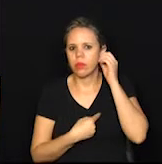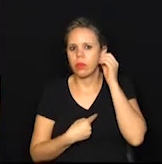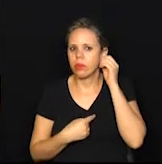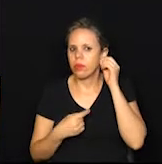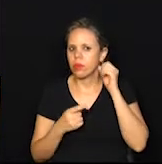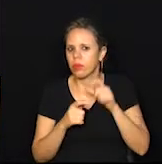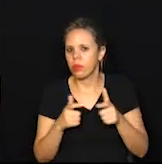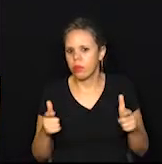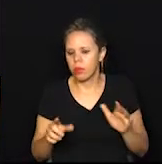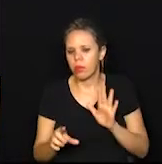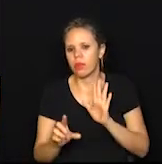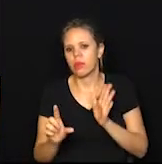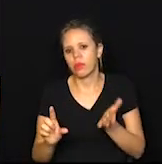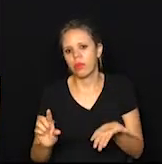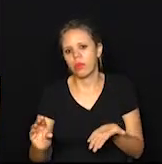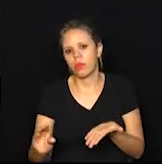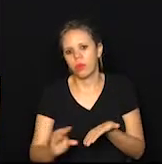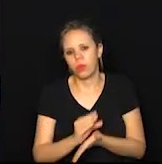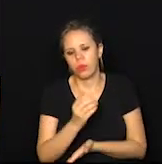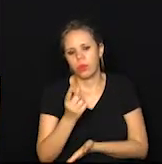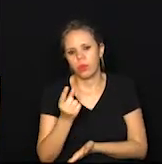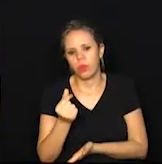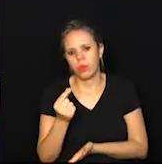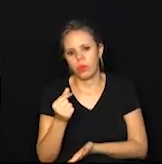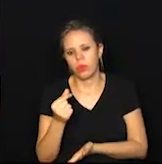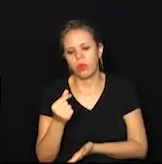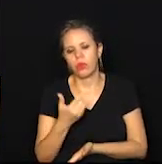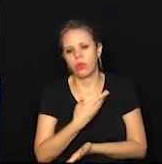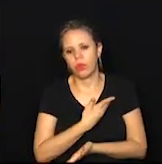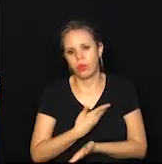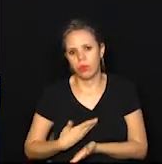com emenda parlamentar. Lembrando que